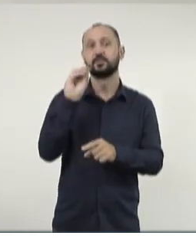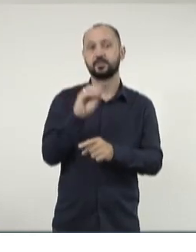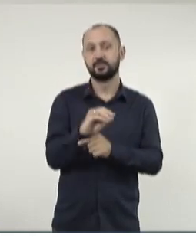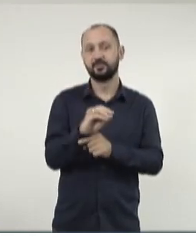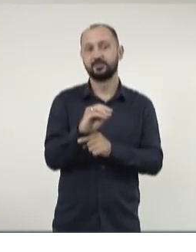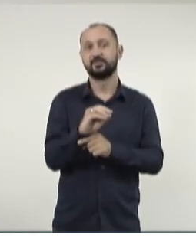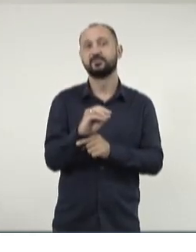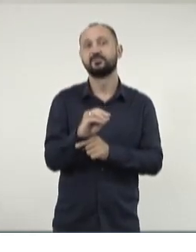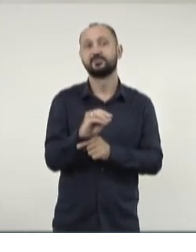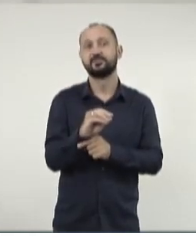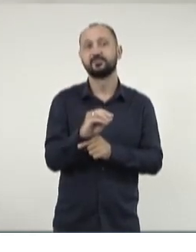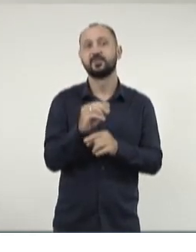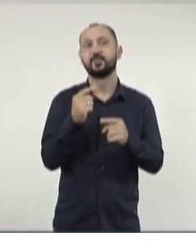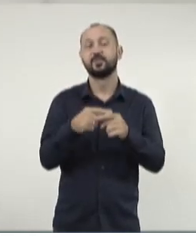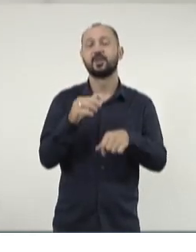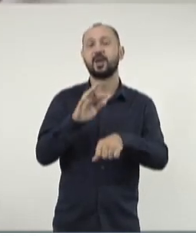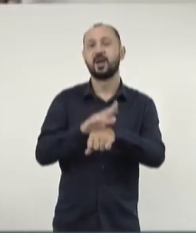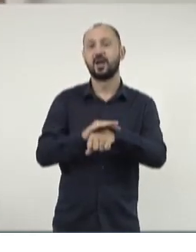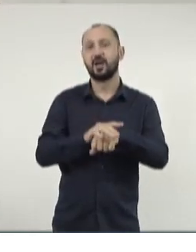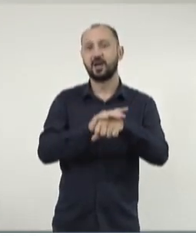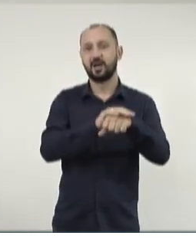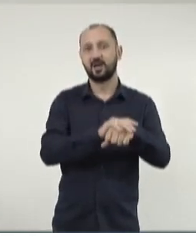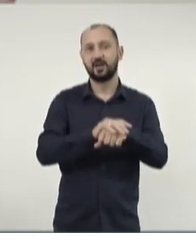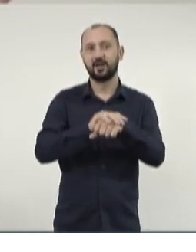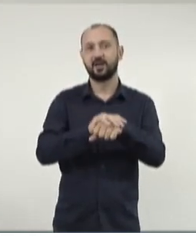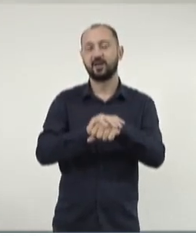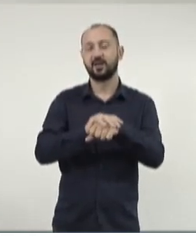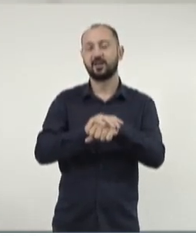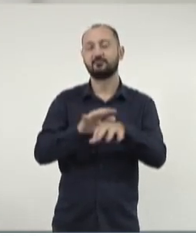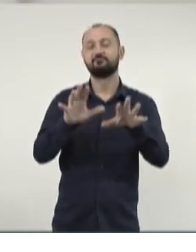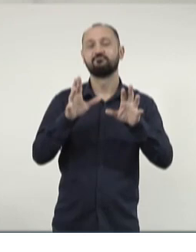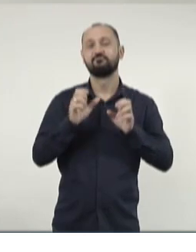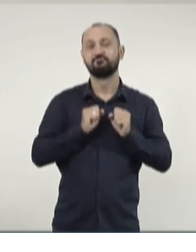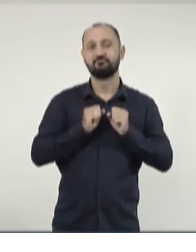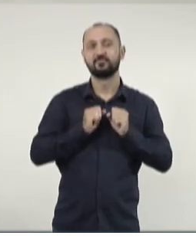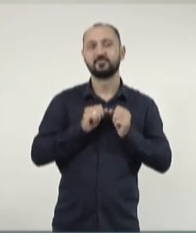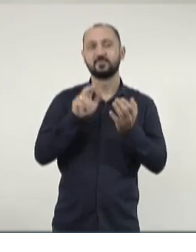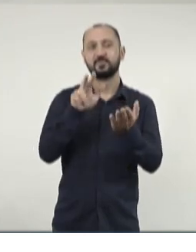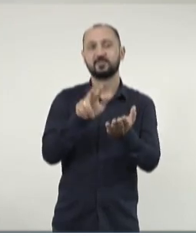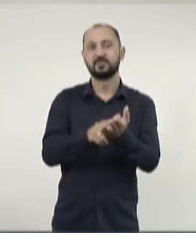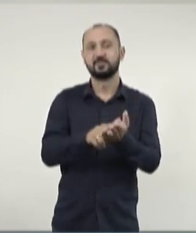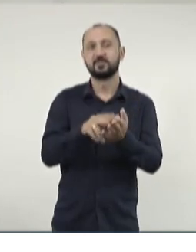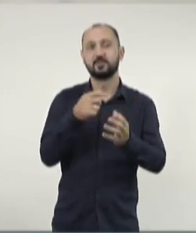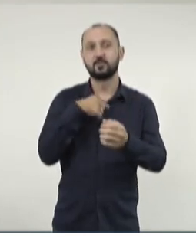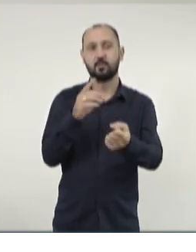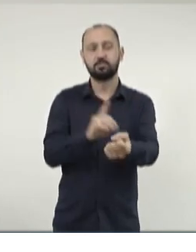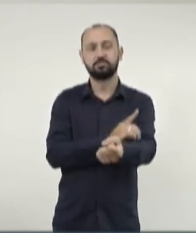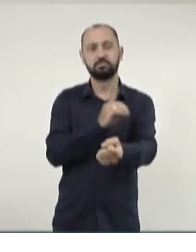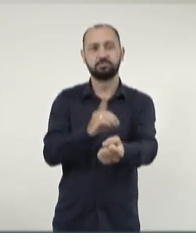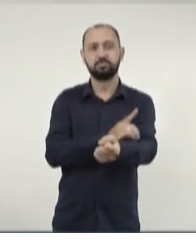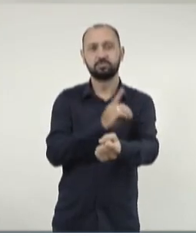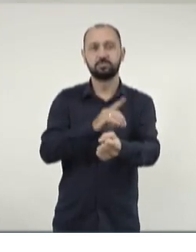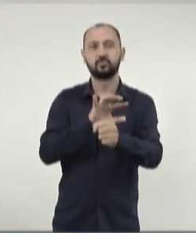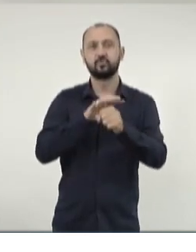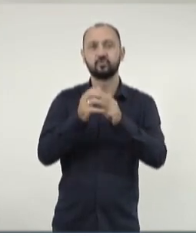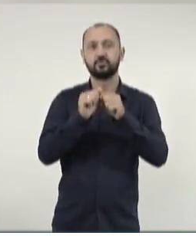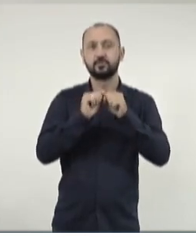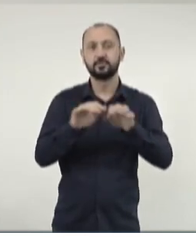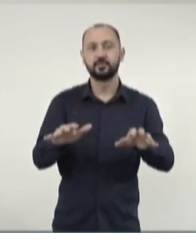paliativo, porque a doença dele era uma doença crônica. Ele internou com uma cetoacidose diabética em decorrência do